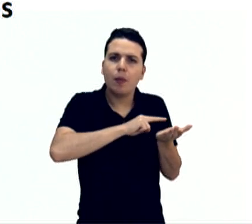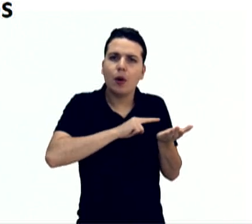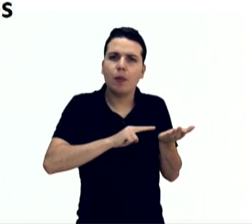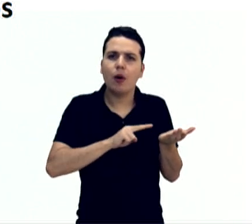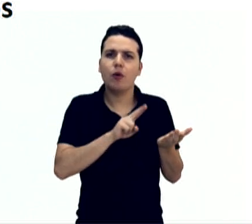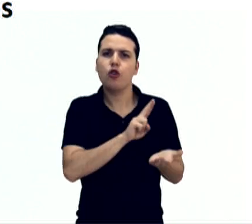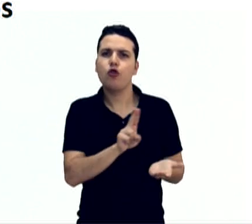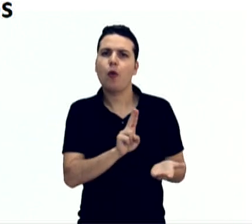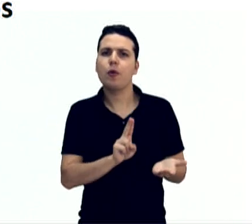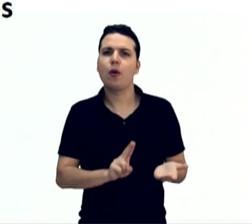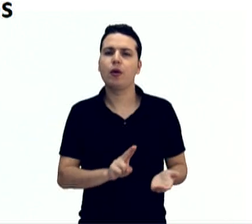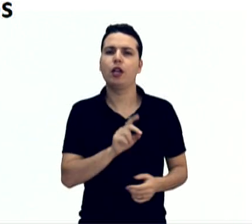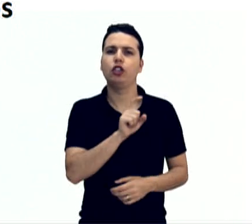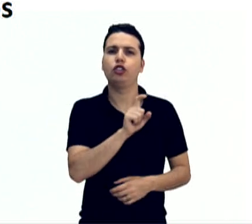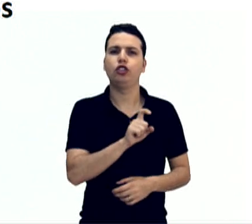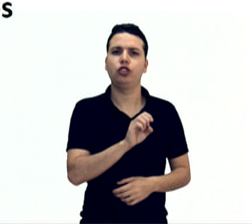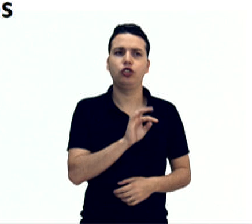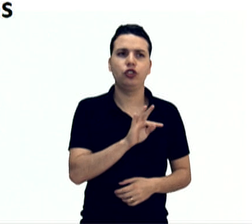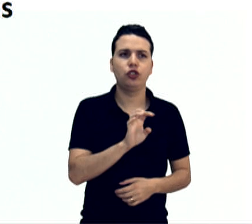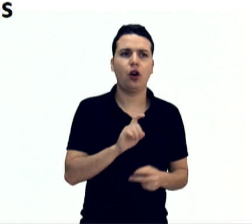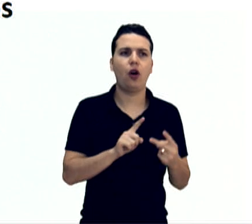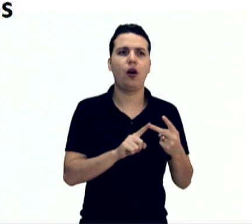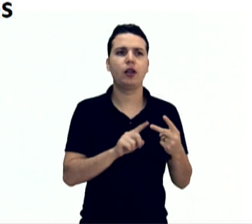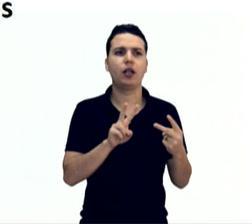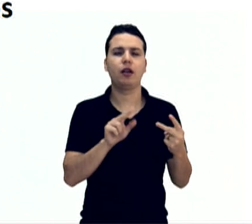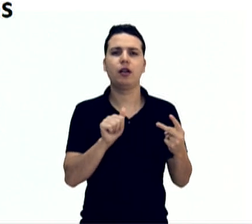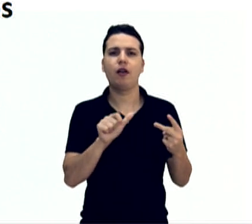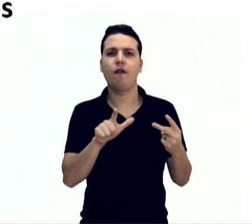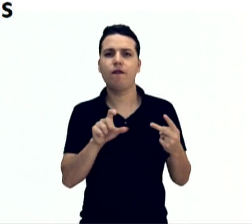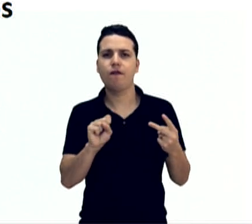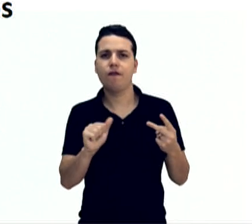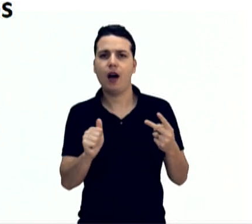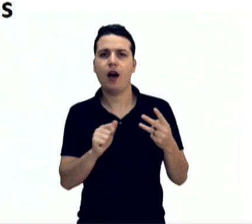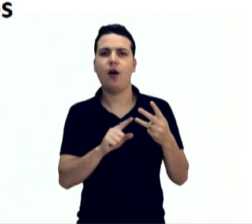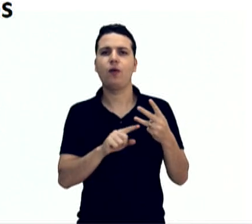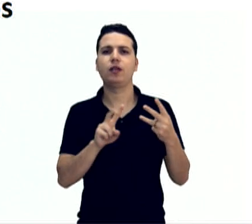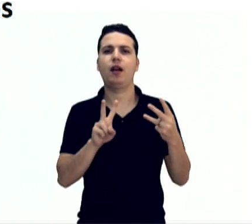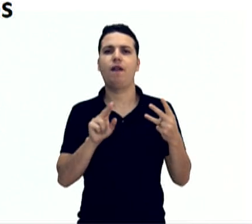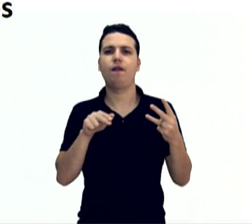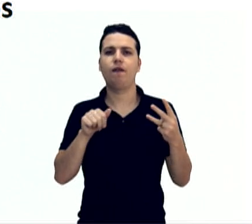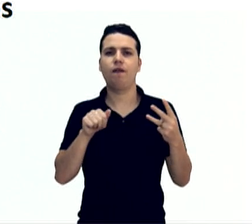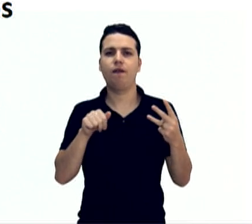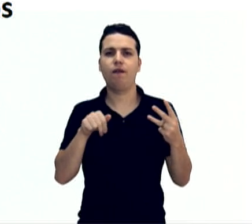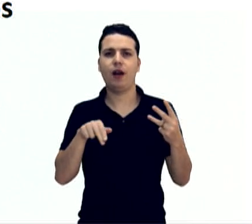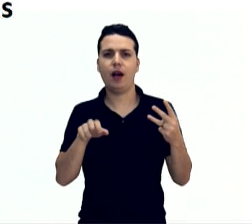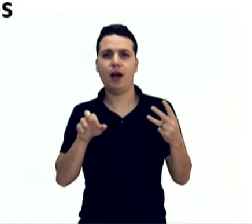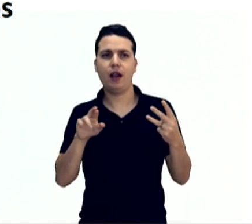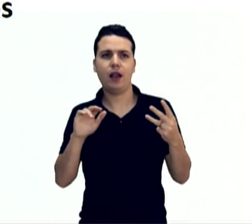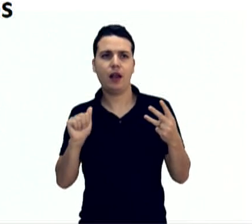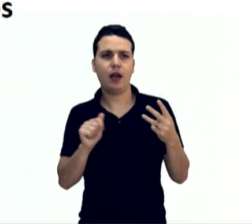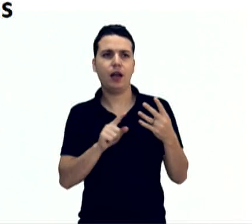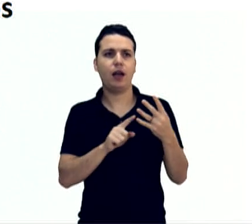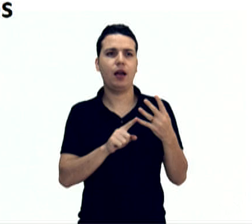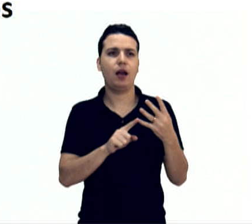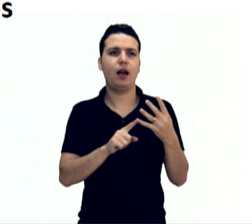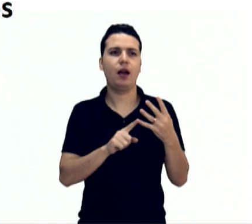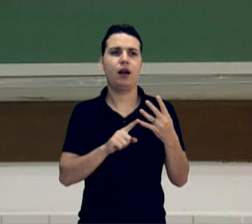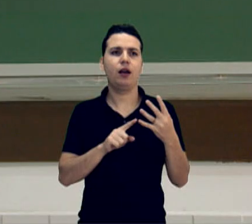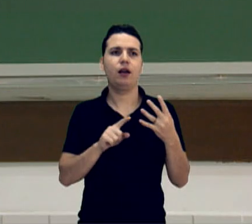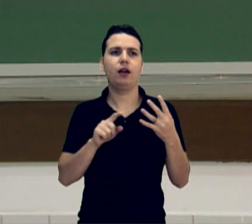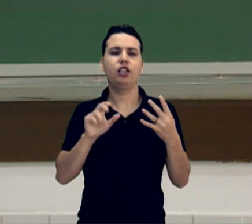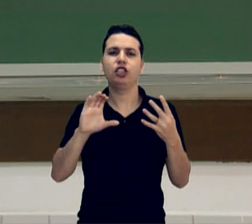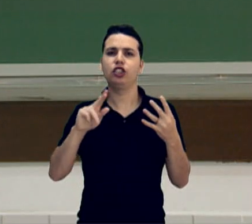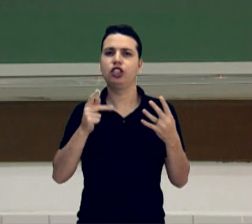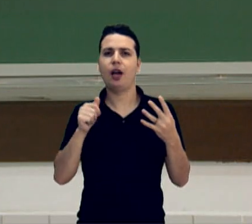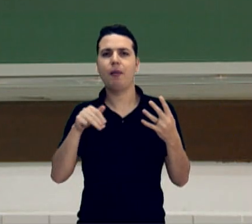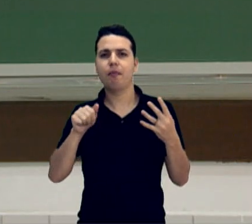bugio, valsa, vaneira, rancheira, vaneirão, milonga, chamamé. Então aqui, o que isso quer